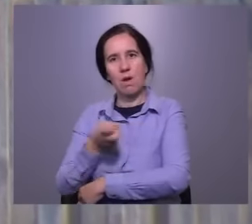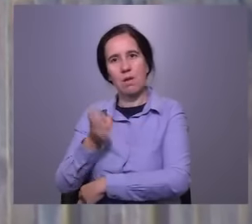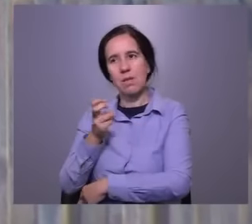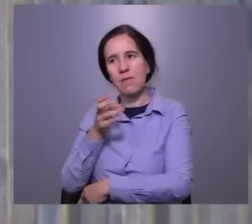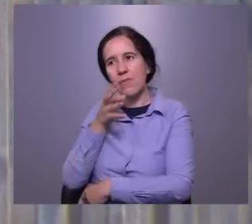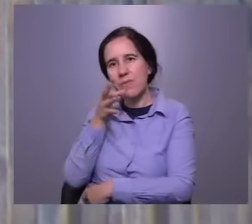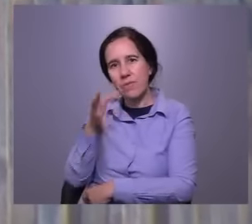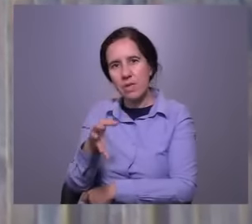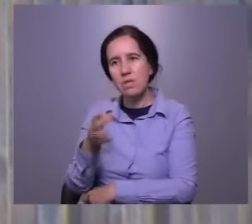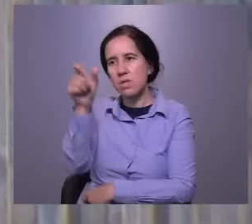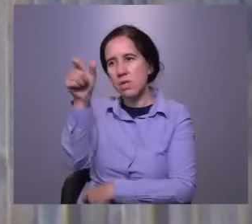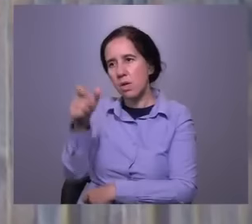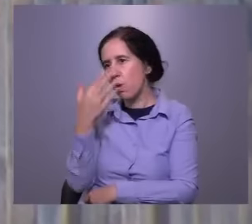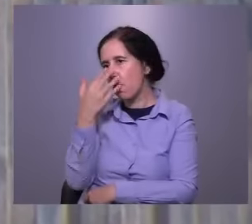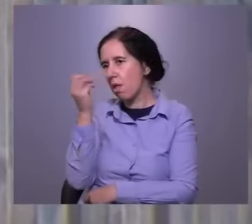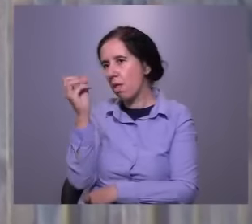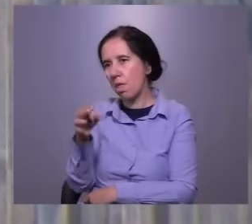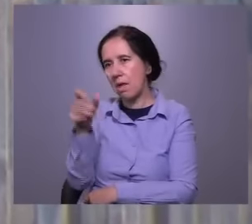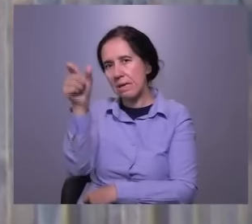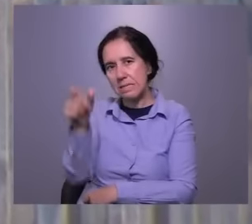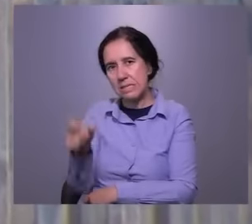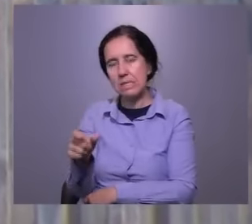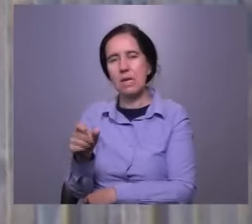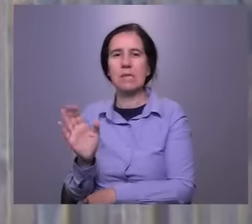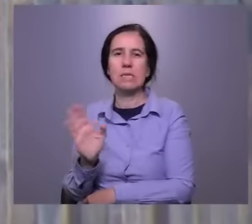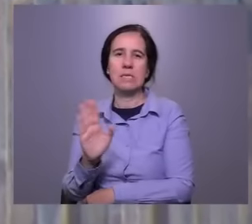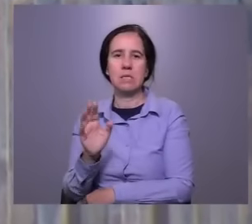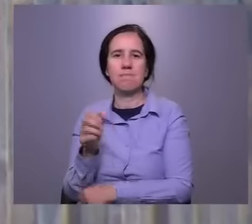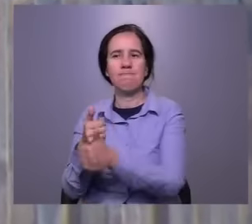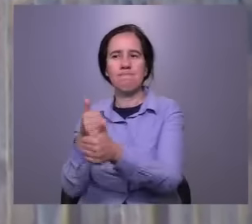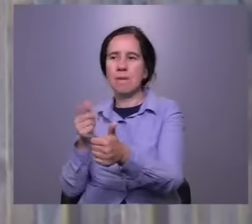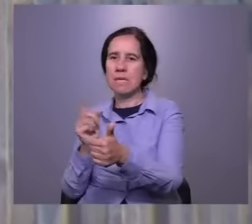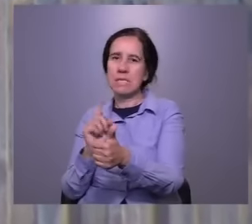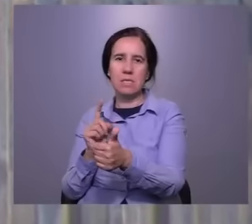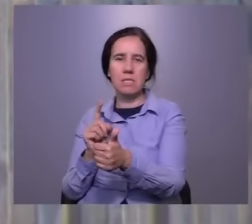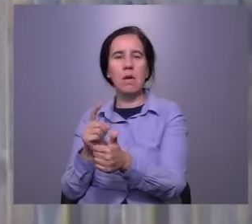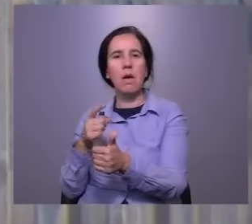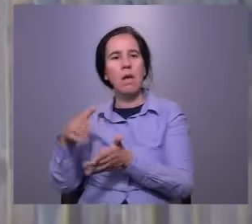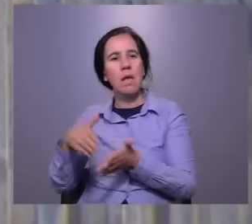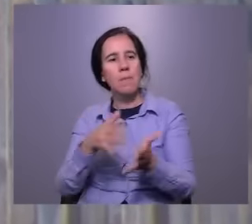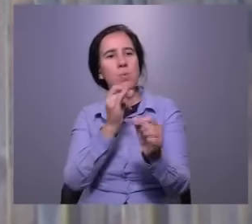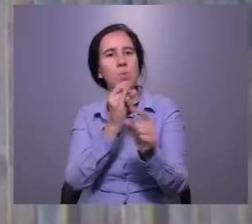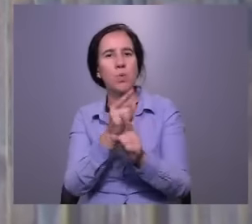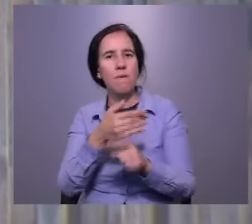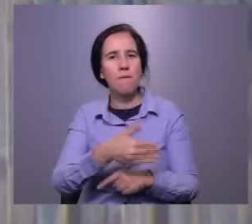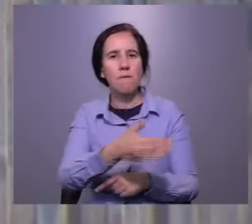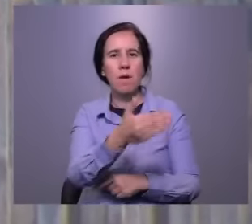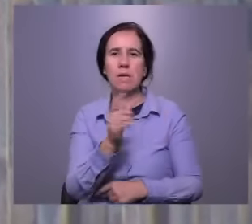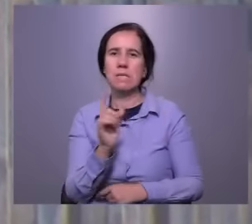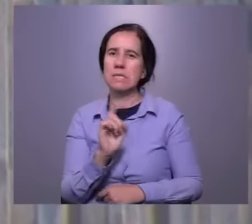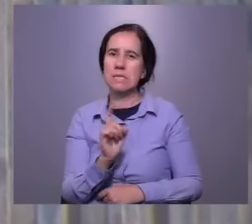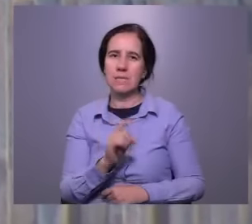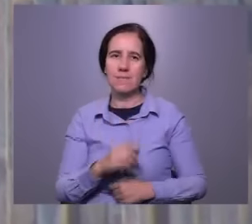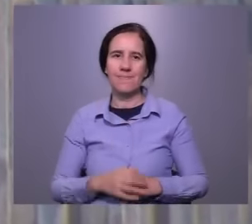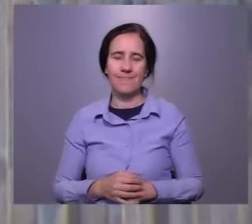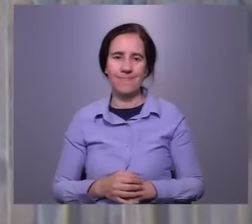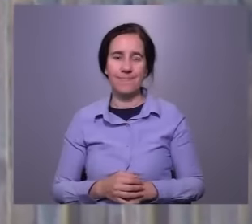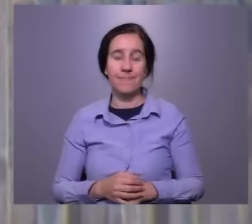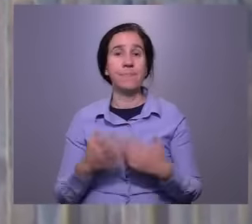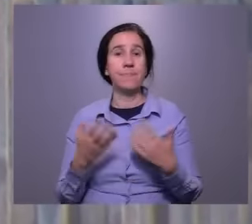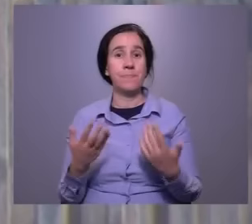descarte e à solidão, contraponhamos o coração aberto e o rosto radioso de quem